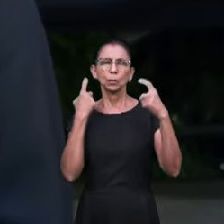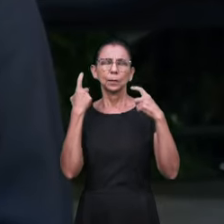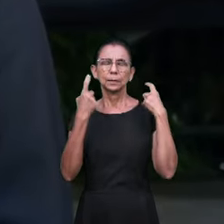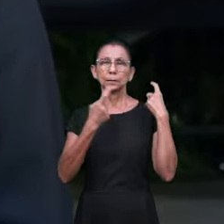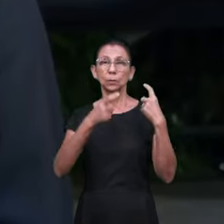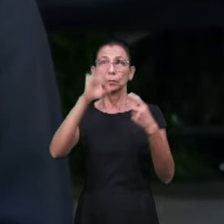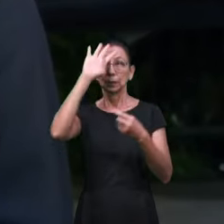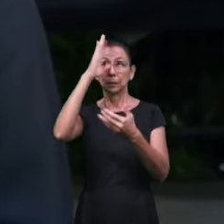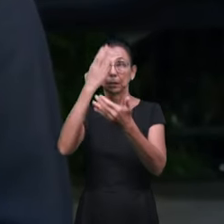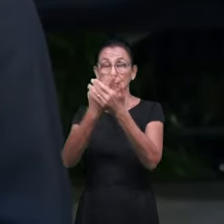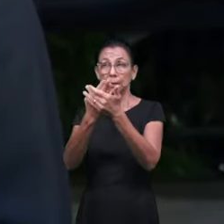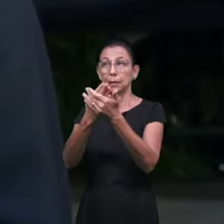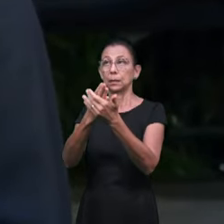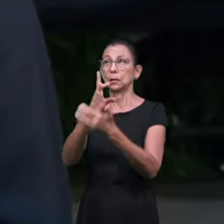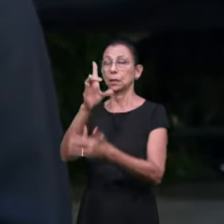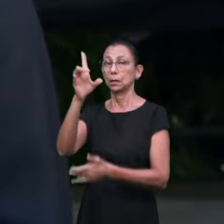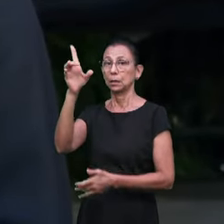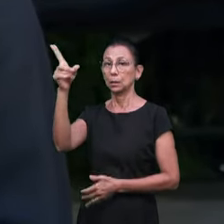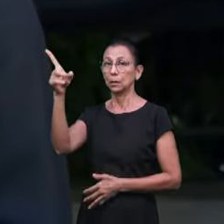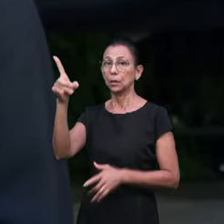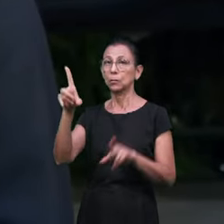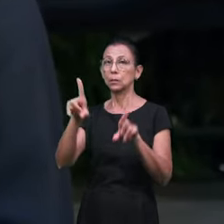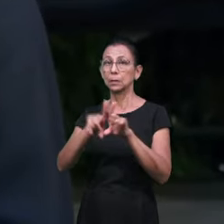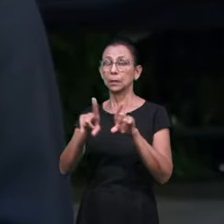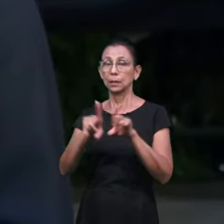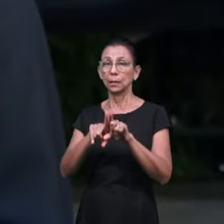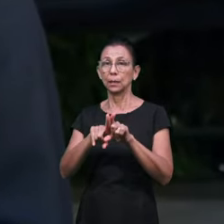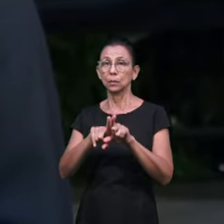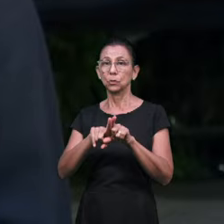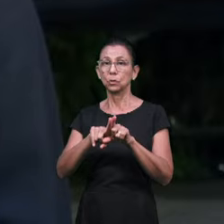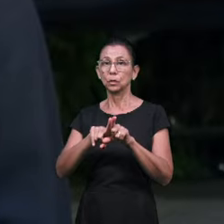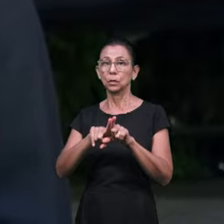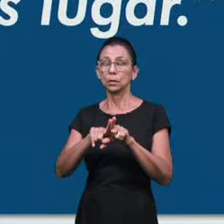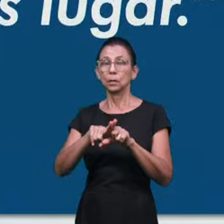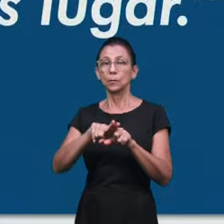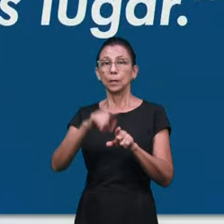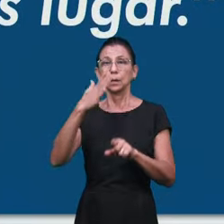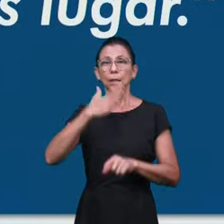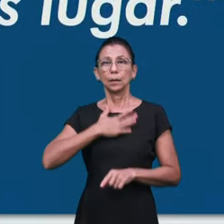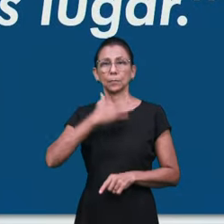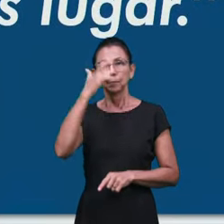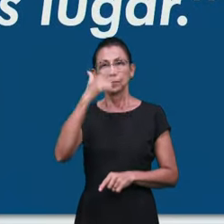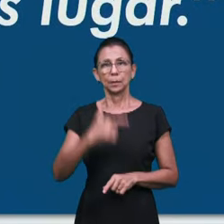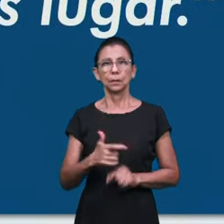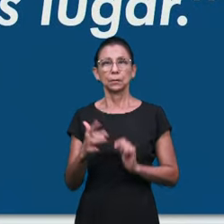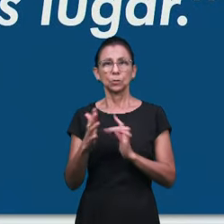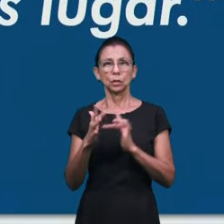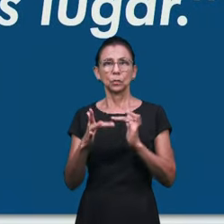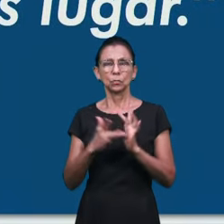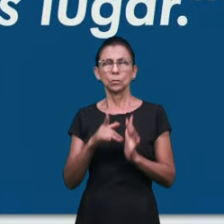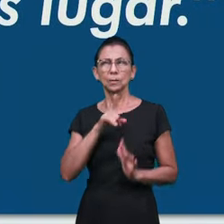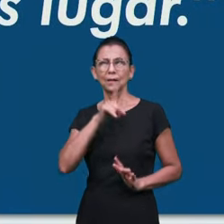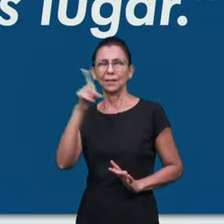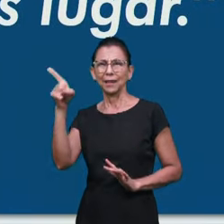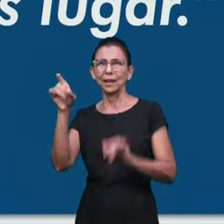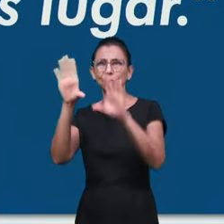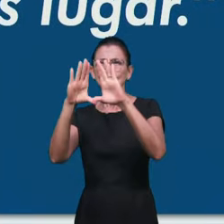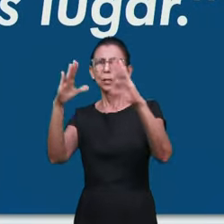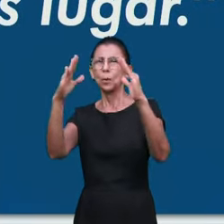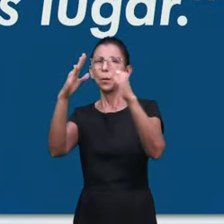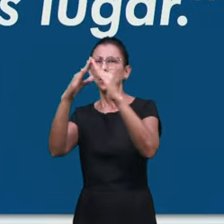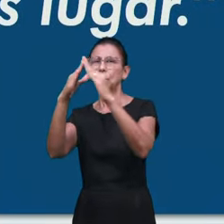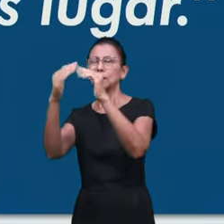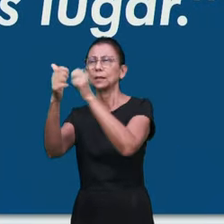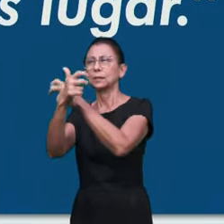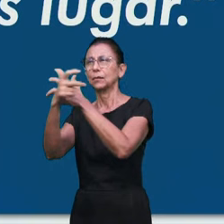Deus, crede também em mim. Na casa de meu Pai há muitas moradas, se não fosse